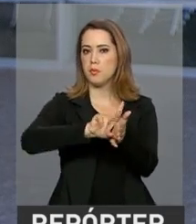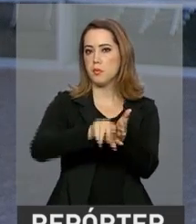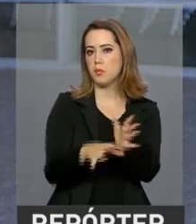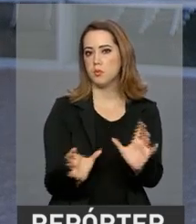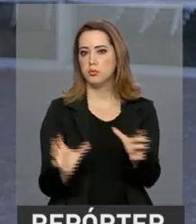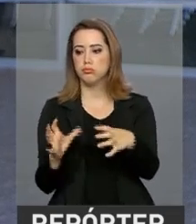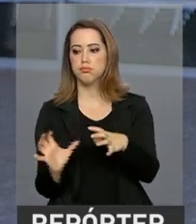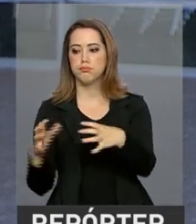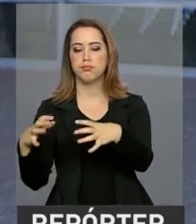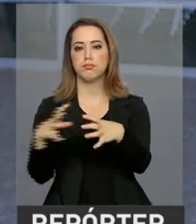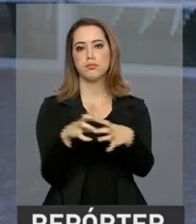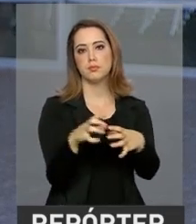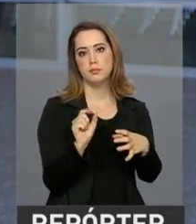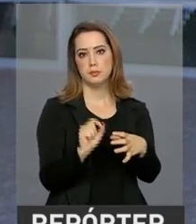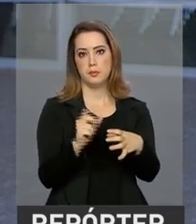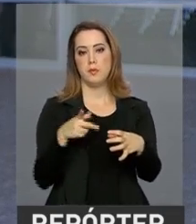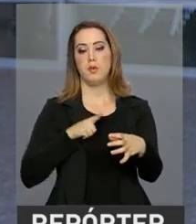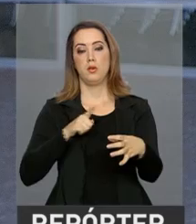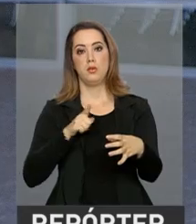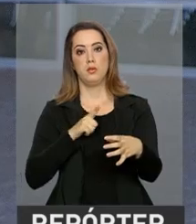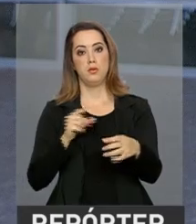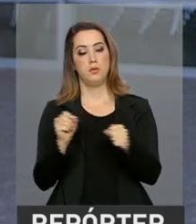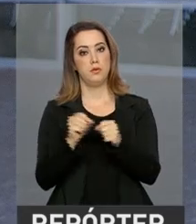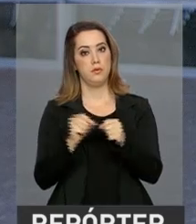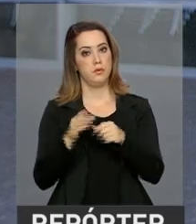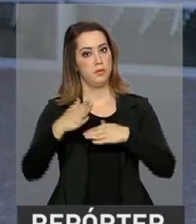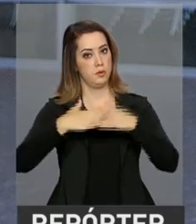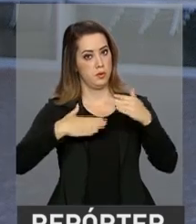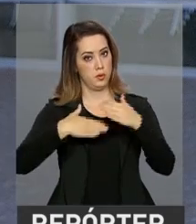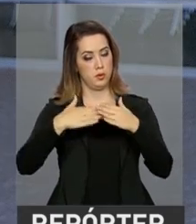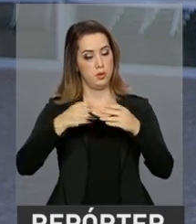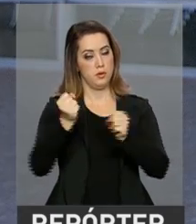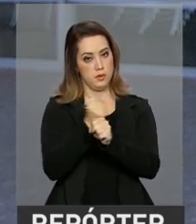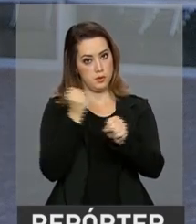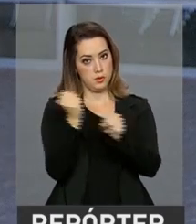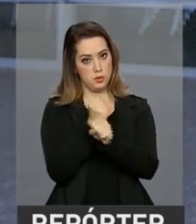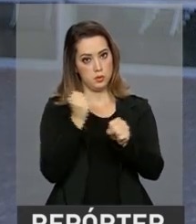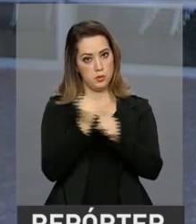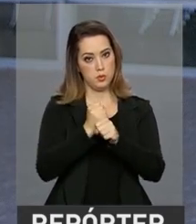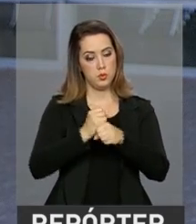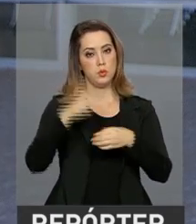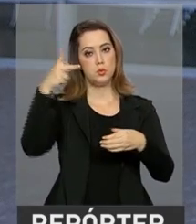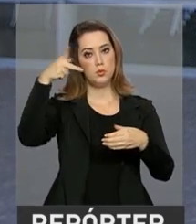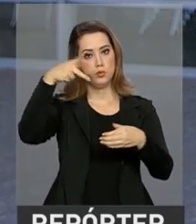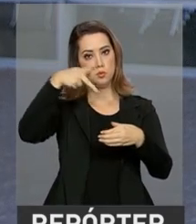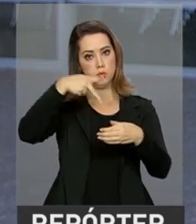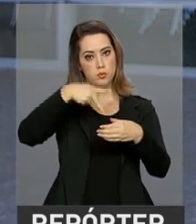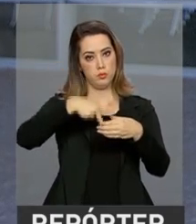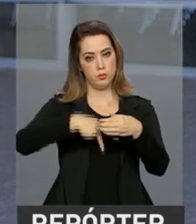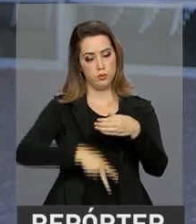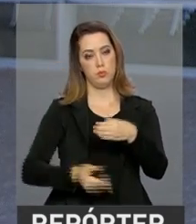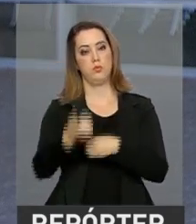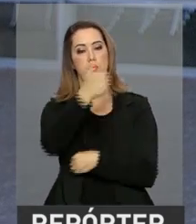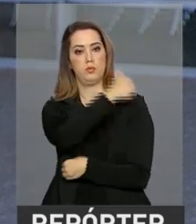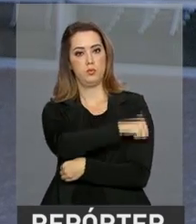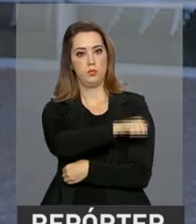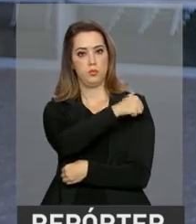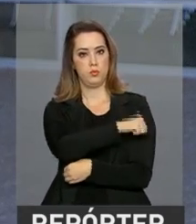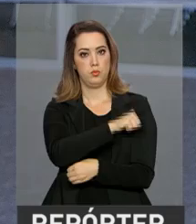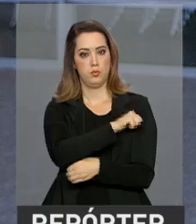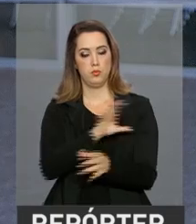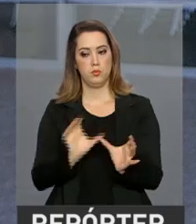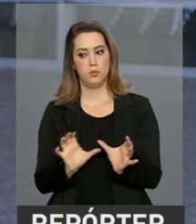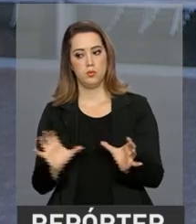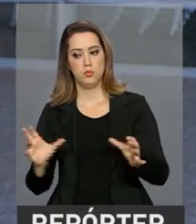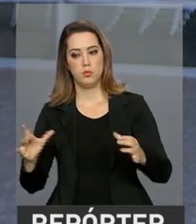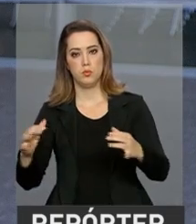da Petrobras. Eles investigam, sobretudo, obras relacionadas à construção do complexo petroquímico do Rio de Janeiro e das refinarias de Landulfo